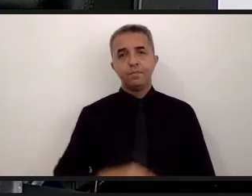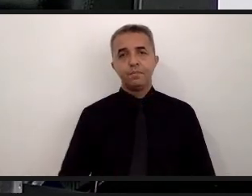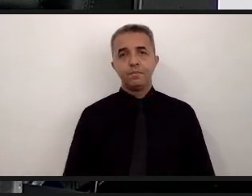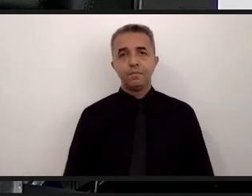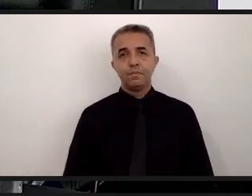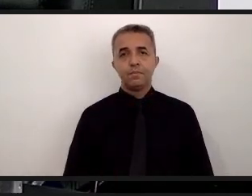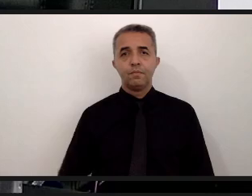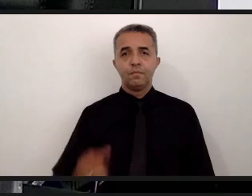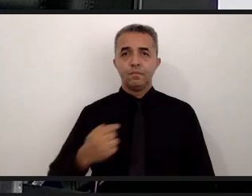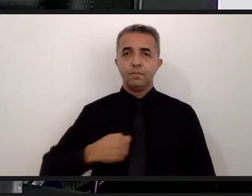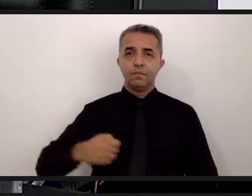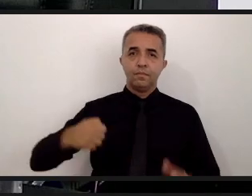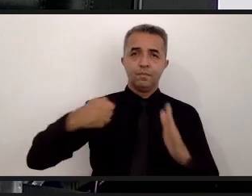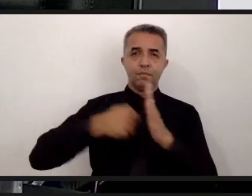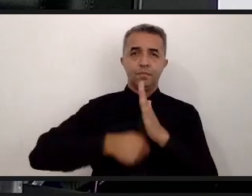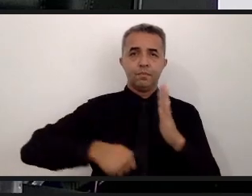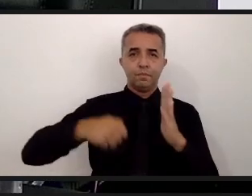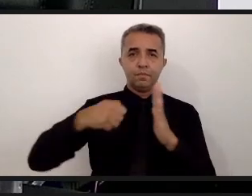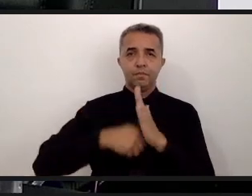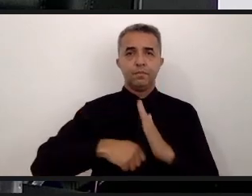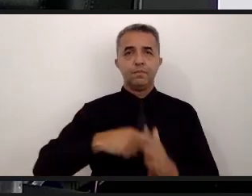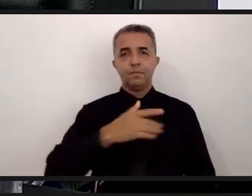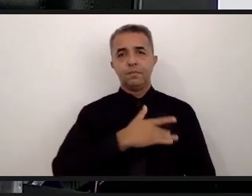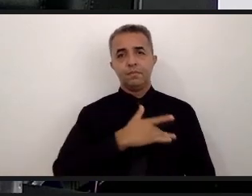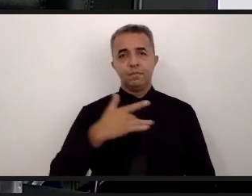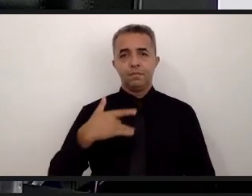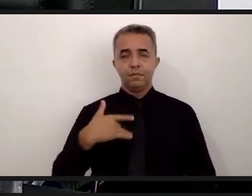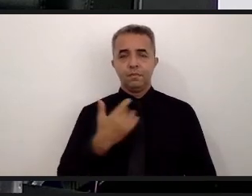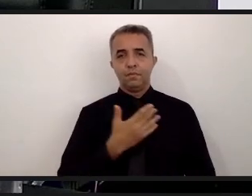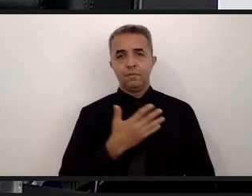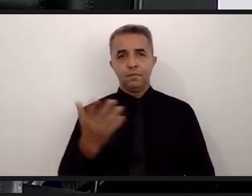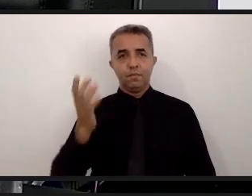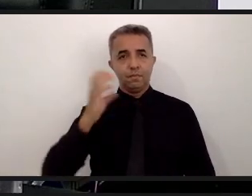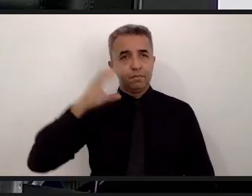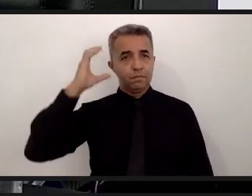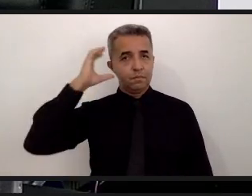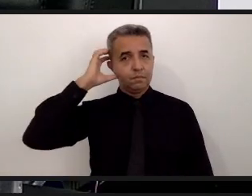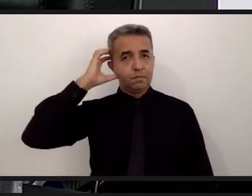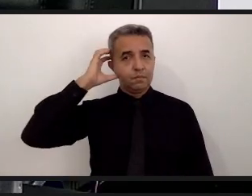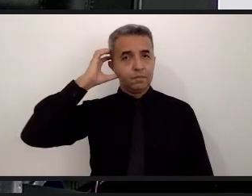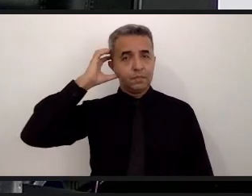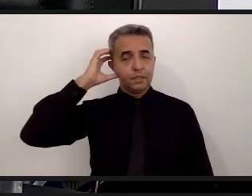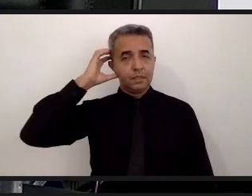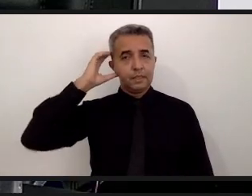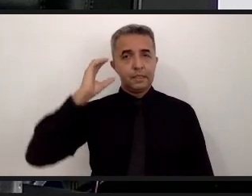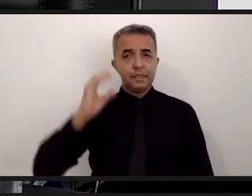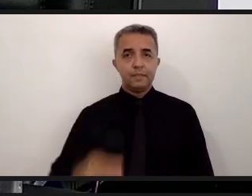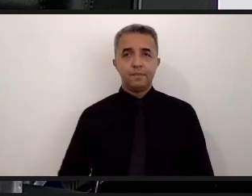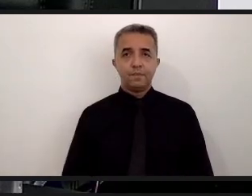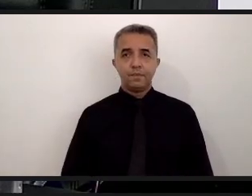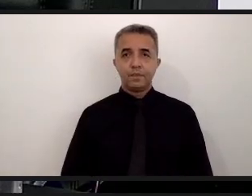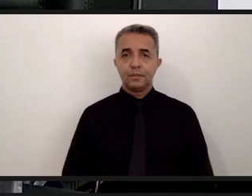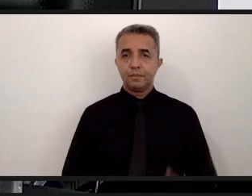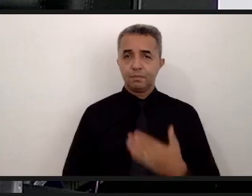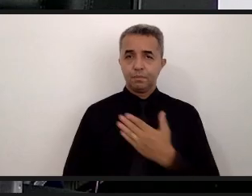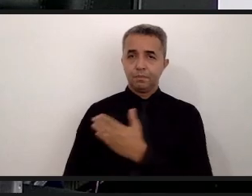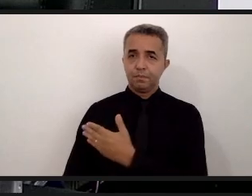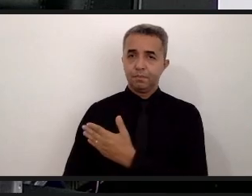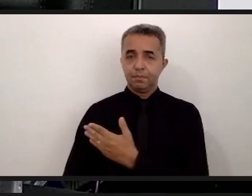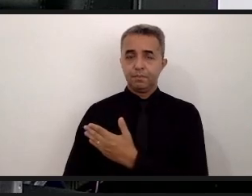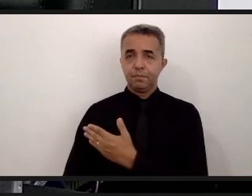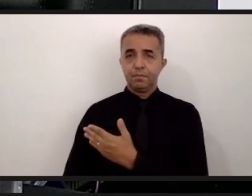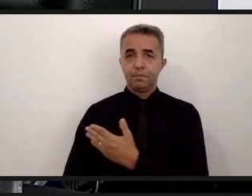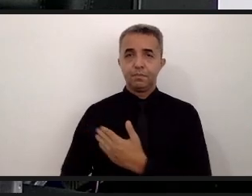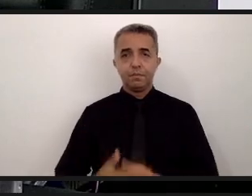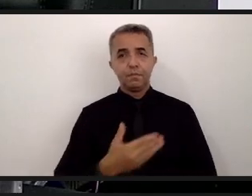lutado constantemente pela saúde de Cuiabá. E falo que, aqui eu volto para a Edna, falo que lá